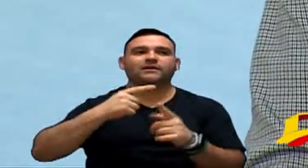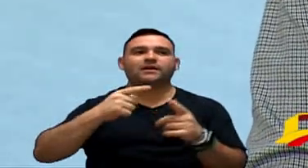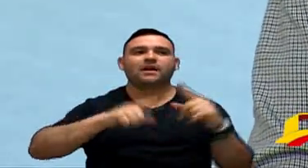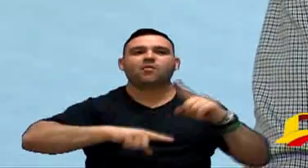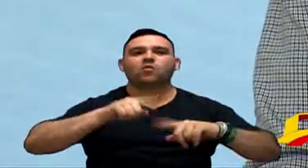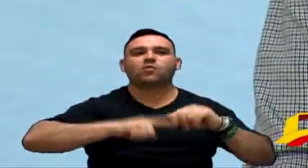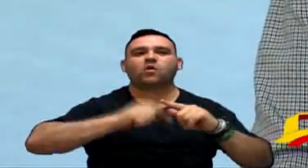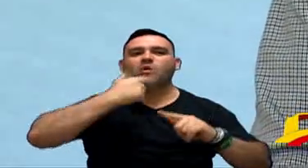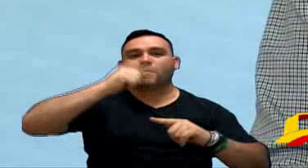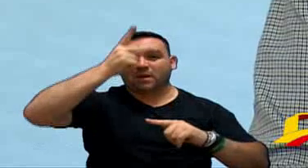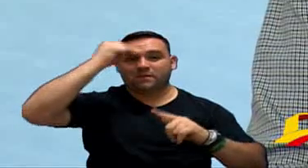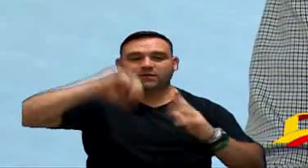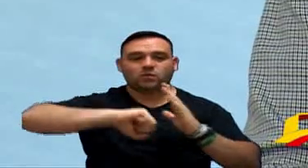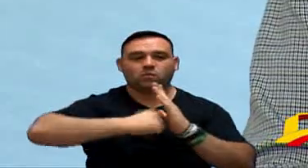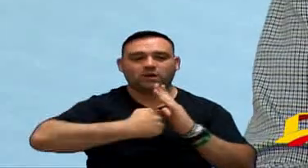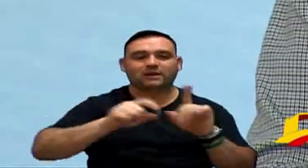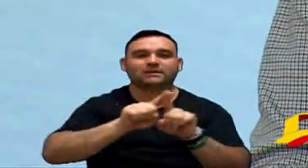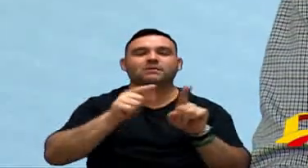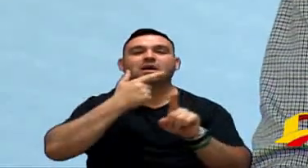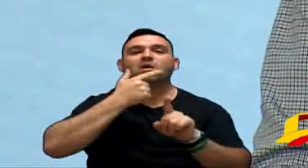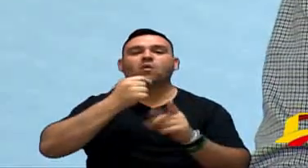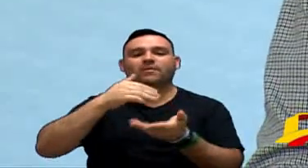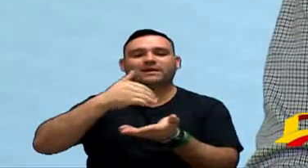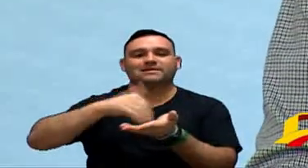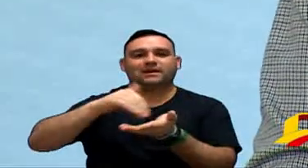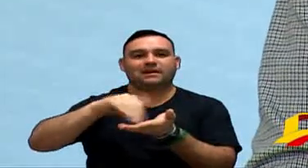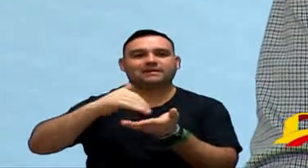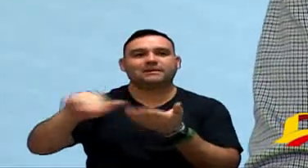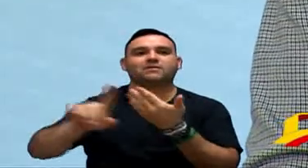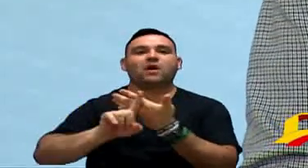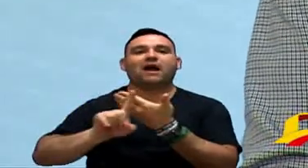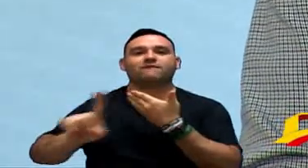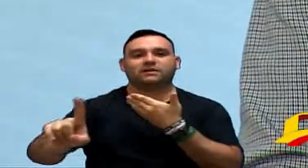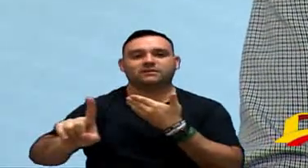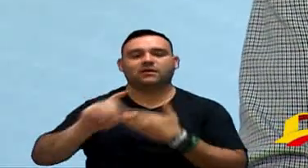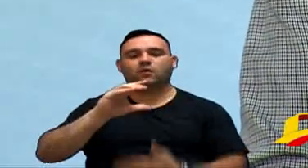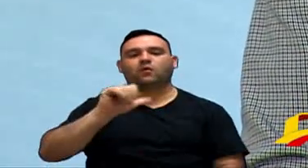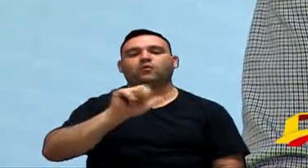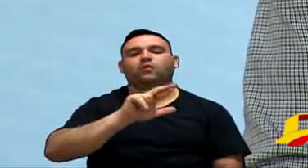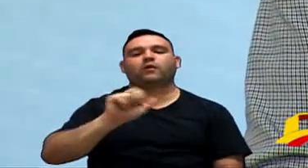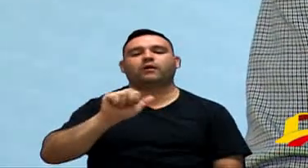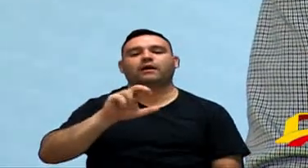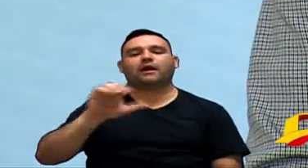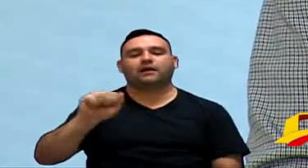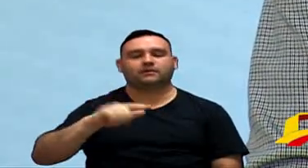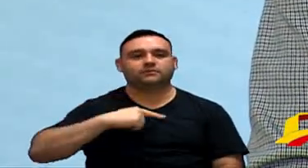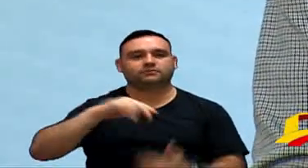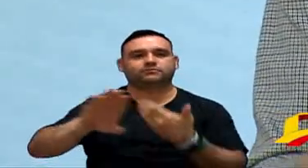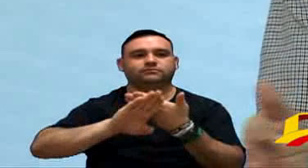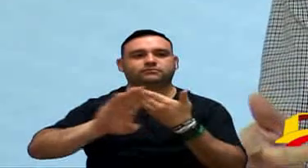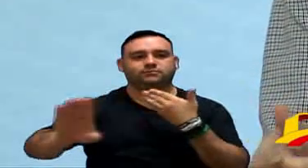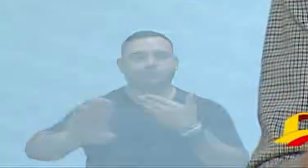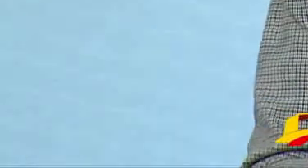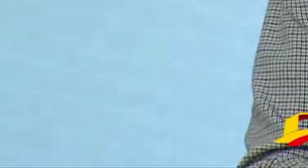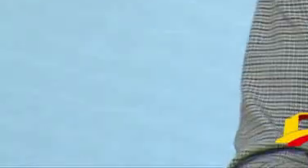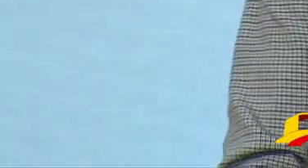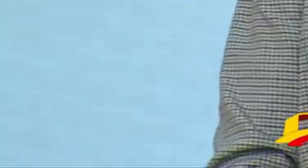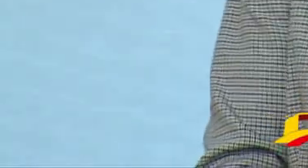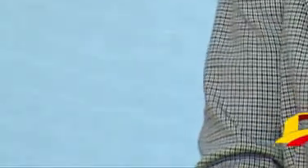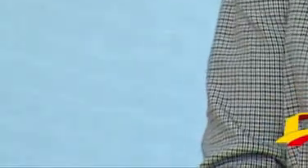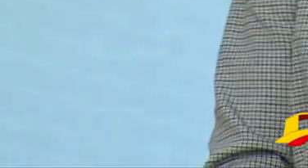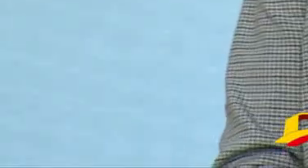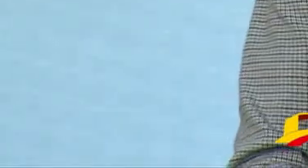bens do prefeito manga e afastamento do secretário Carrara Professor Carrara que a gente já vinha